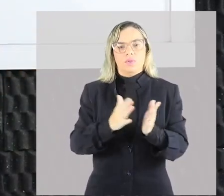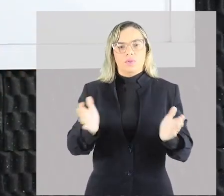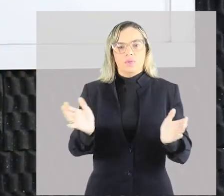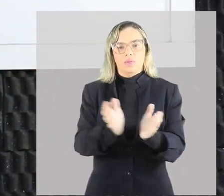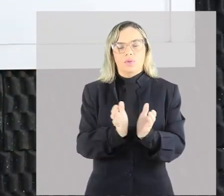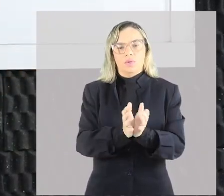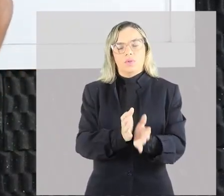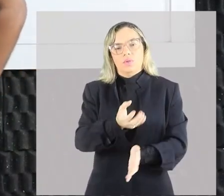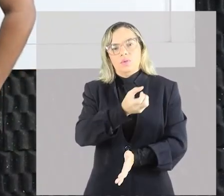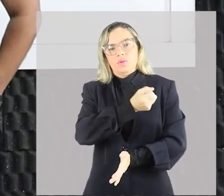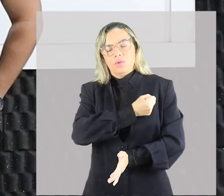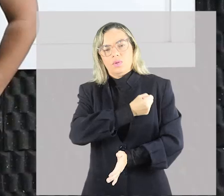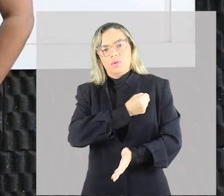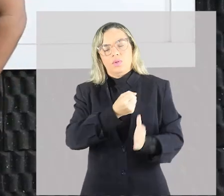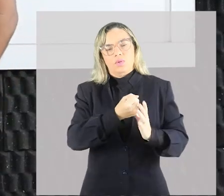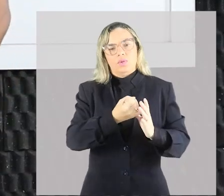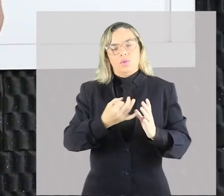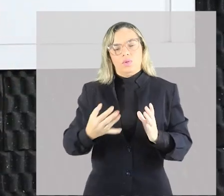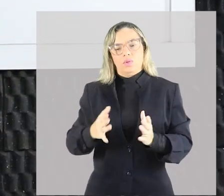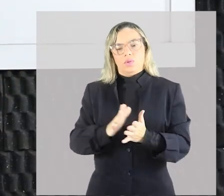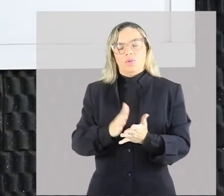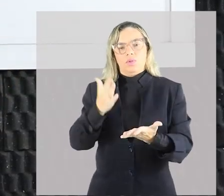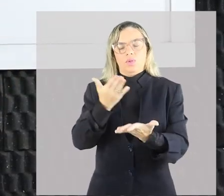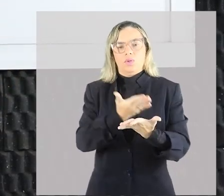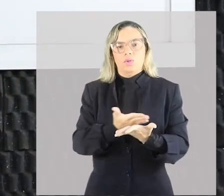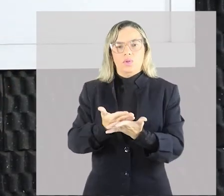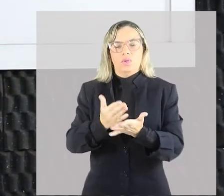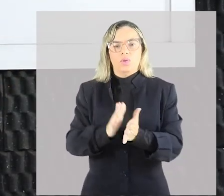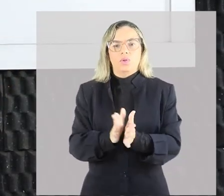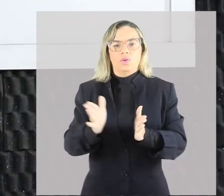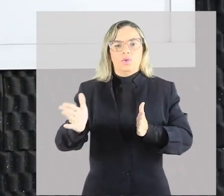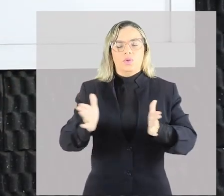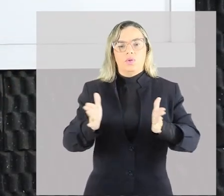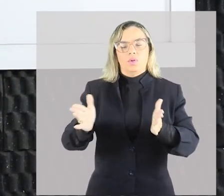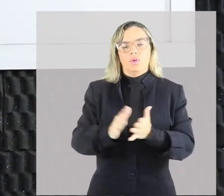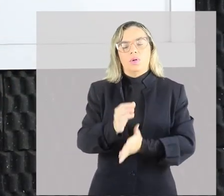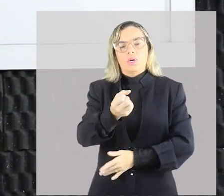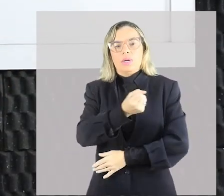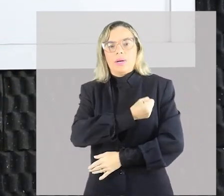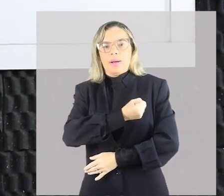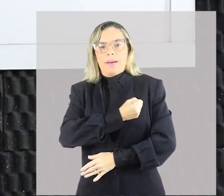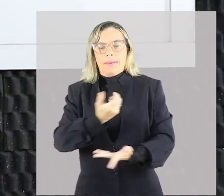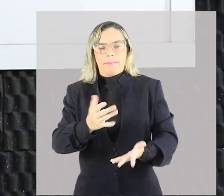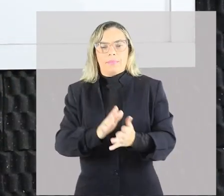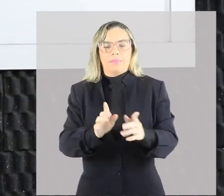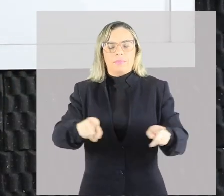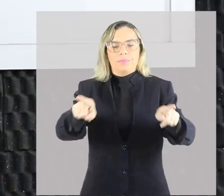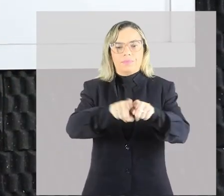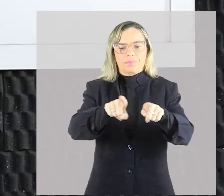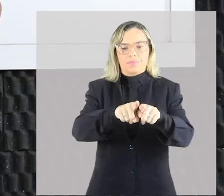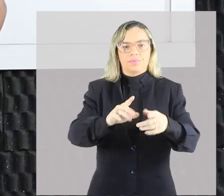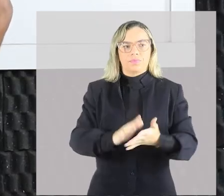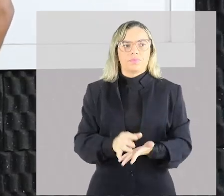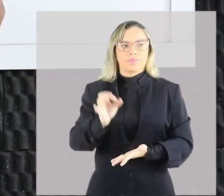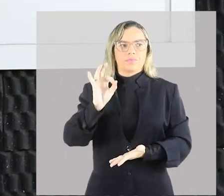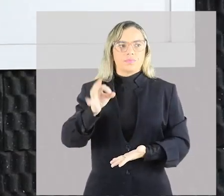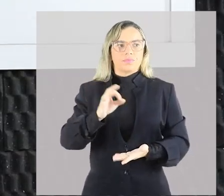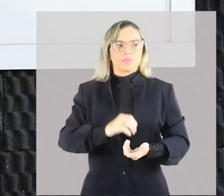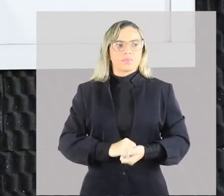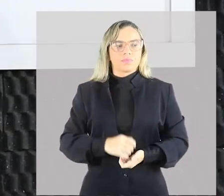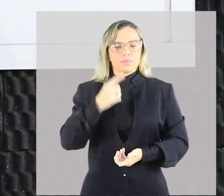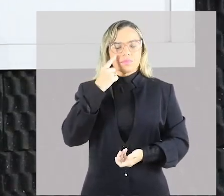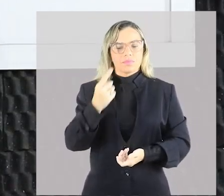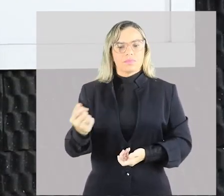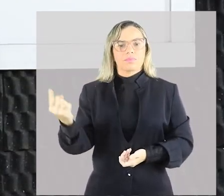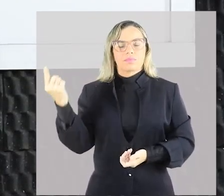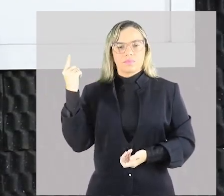conjuntos numéricos, né? Na frente nós vamos estudar intervalos numéricos, que é um conjunto também. Certo, turminha? Então,